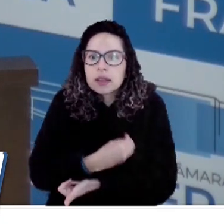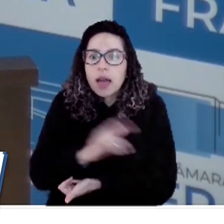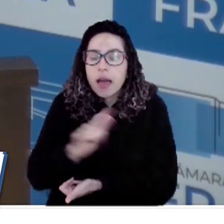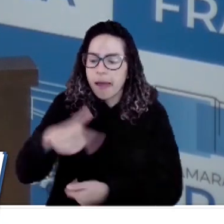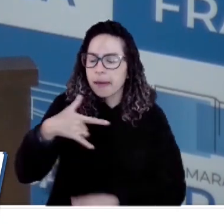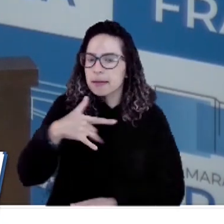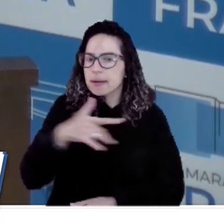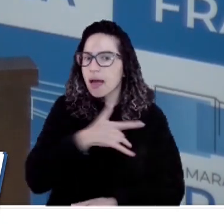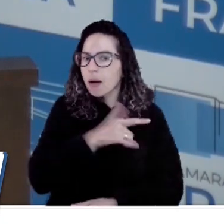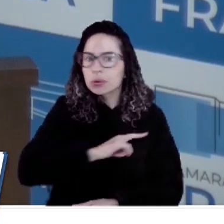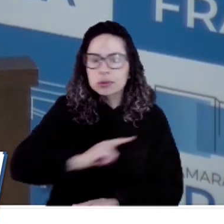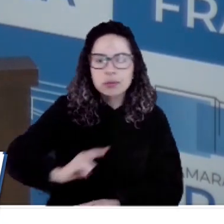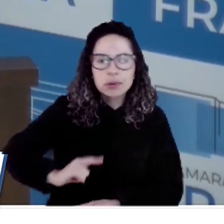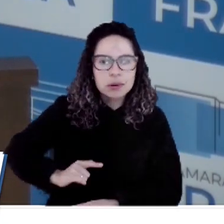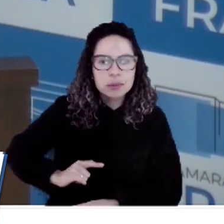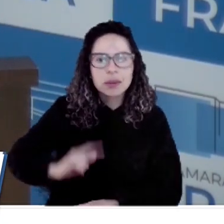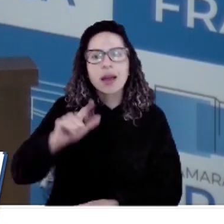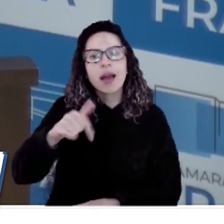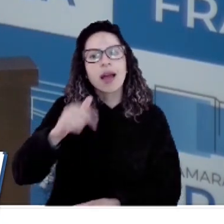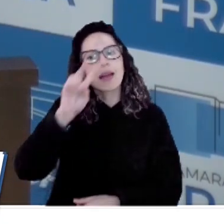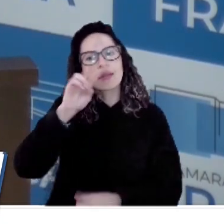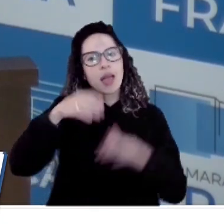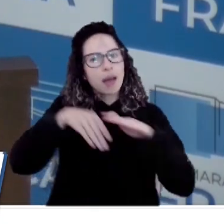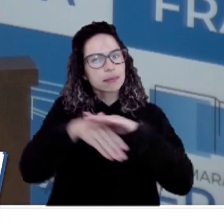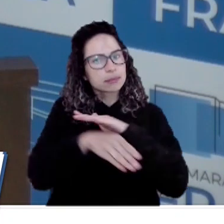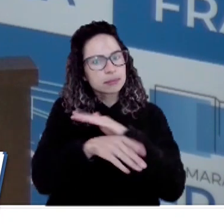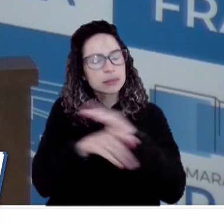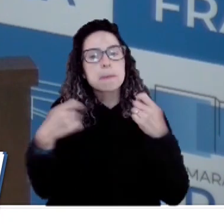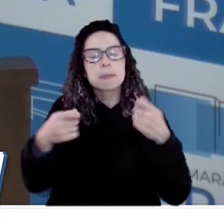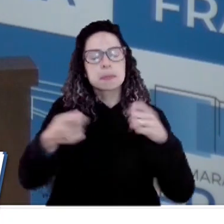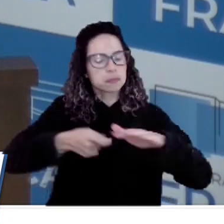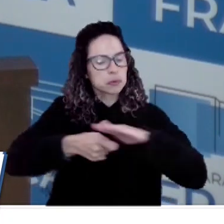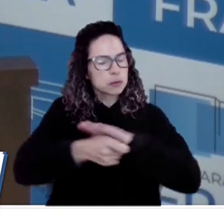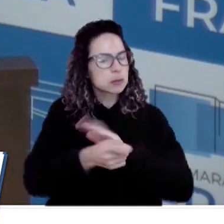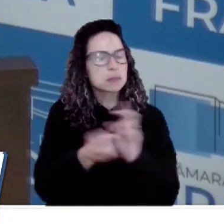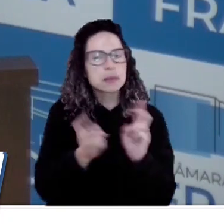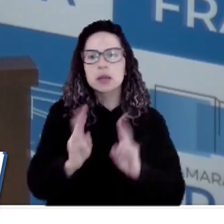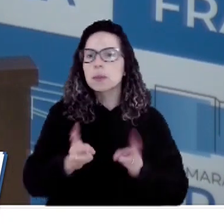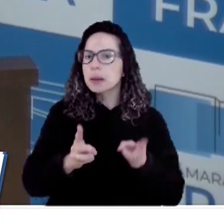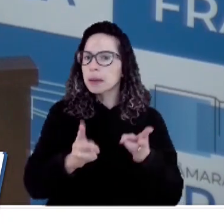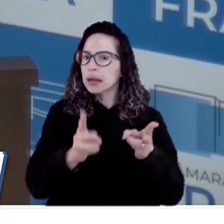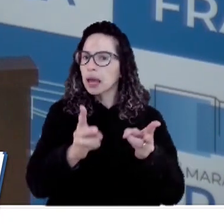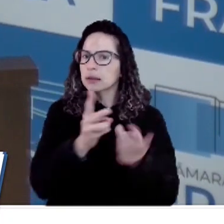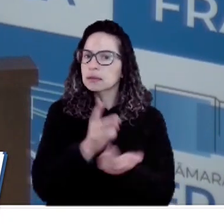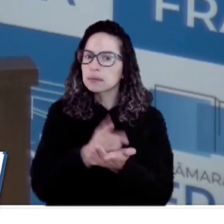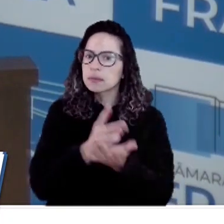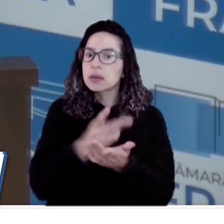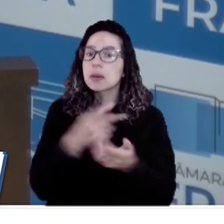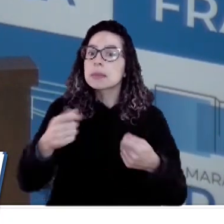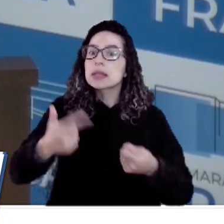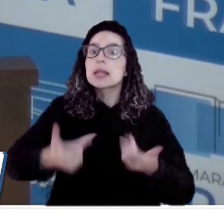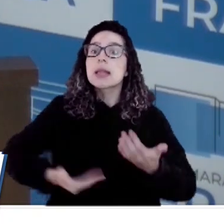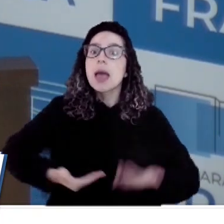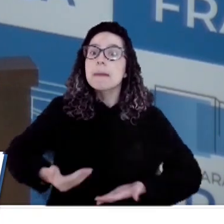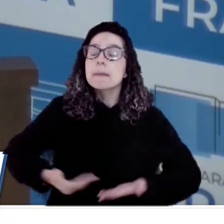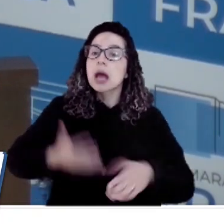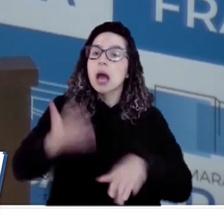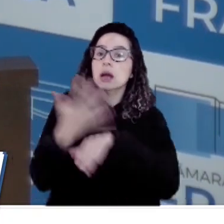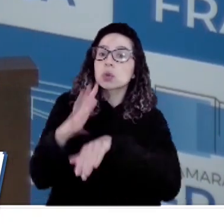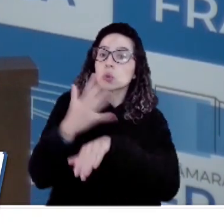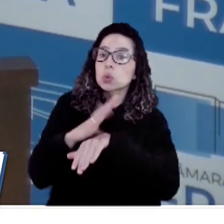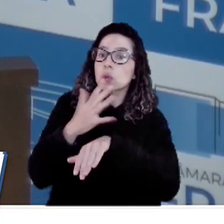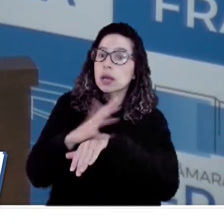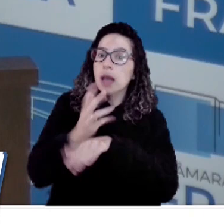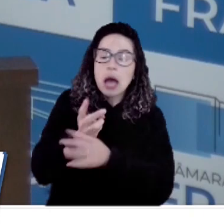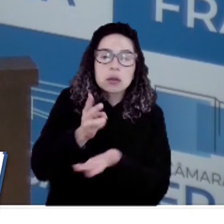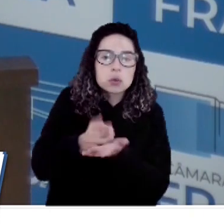pública, que é saneamento, que precisa de investimento permanente, precisa de ter funcionários treinados